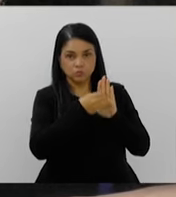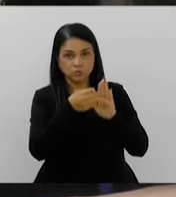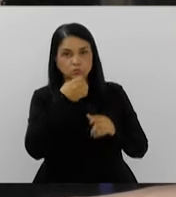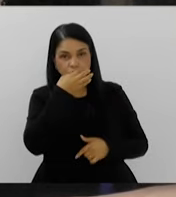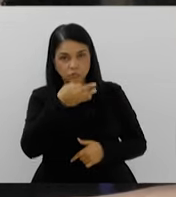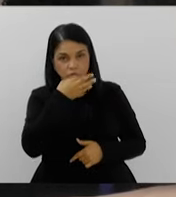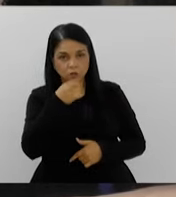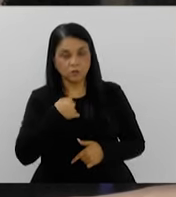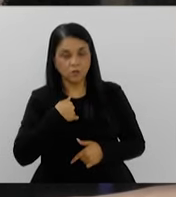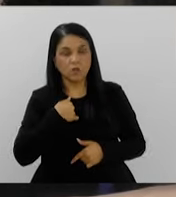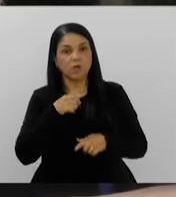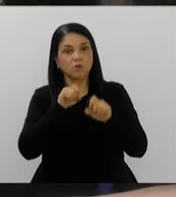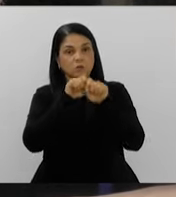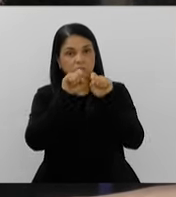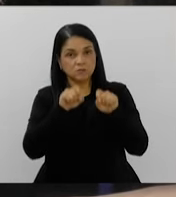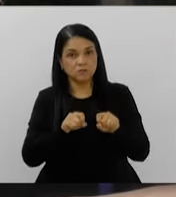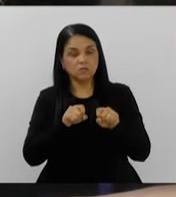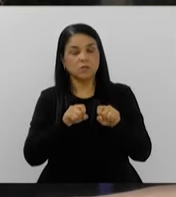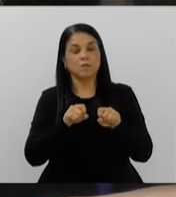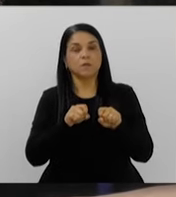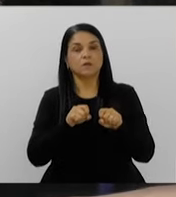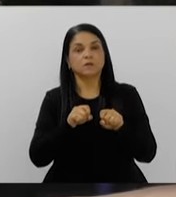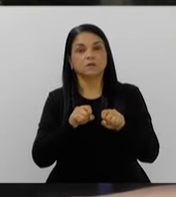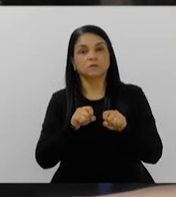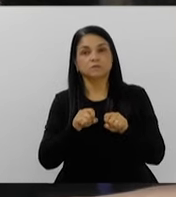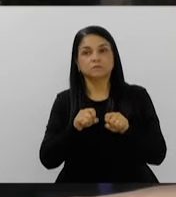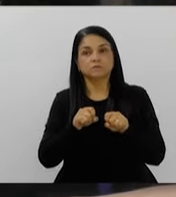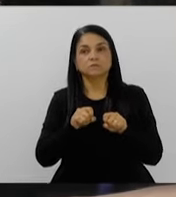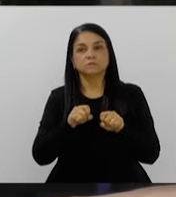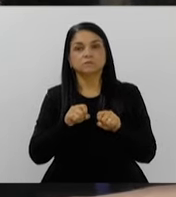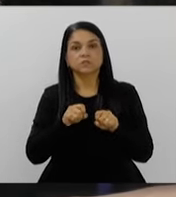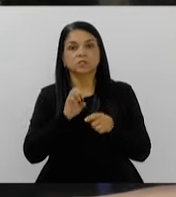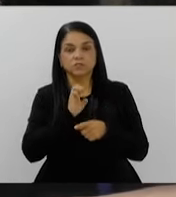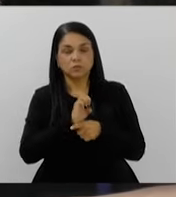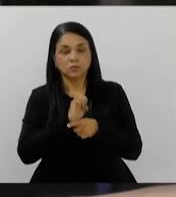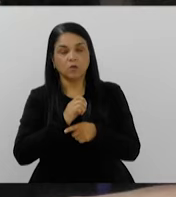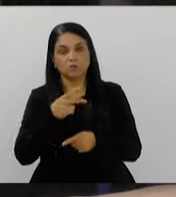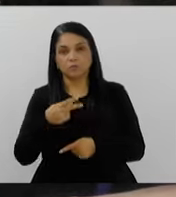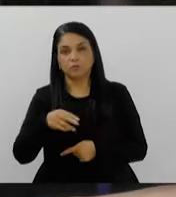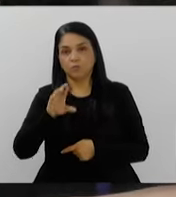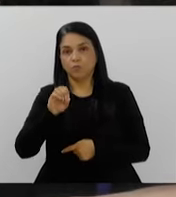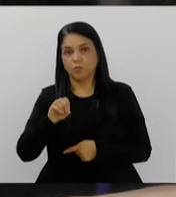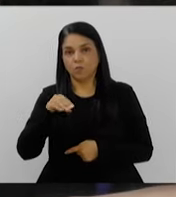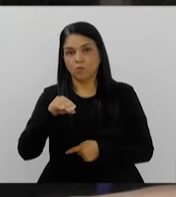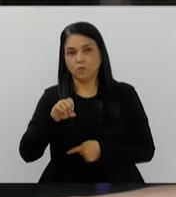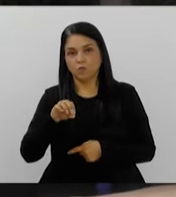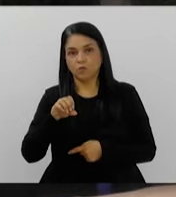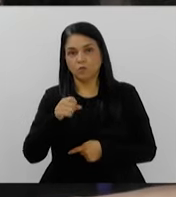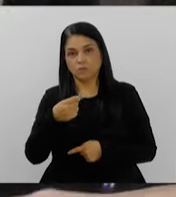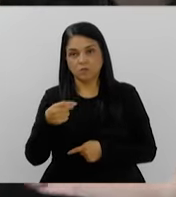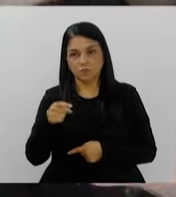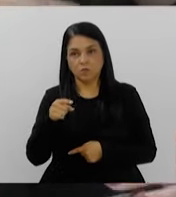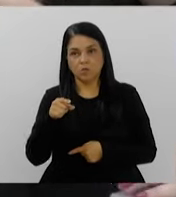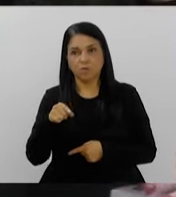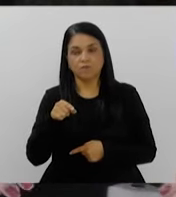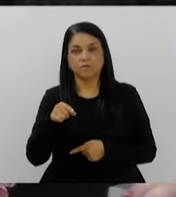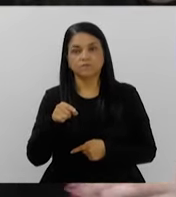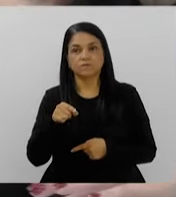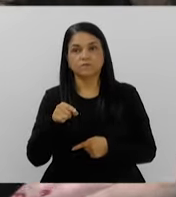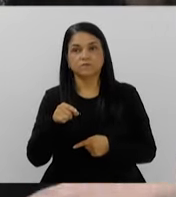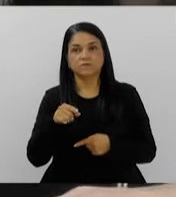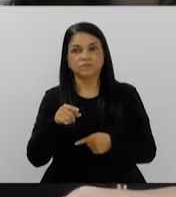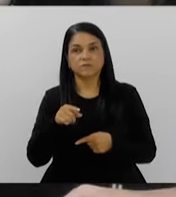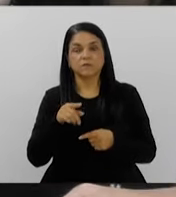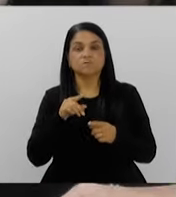fica instituído o Sistema Estadual de Promoção. Acho que caberia melhor para o projeto, fica instituído a Política